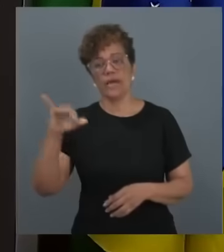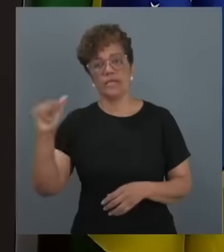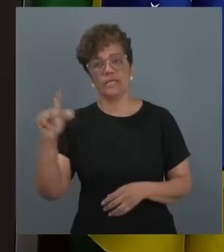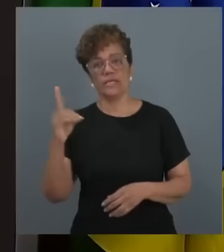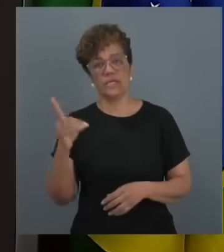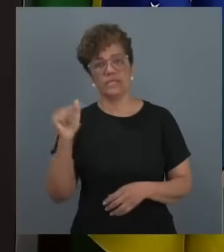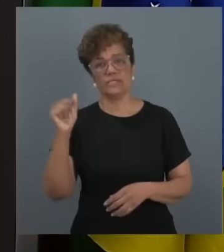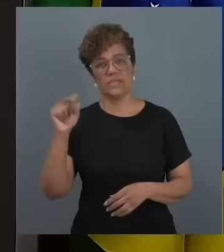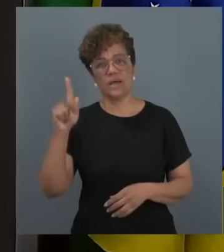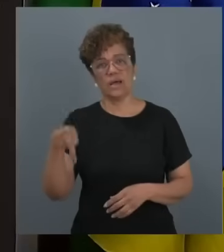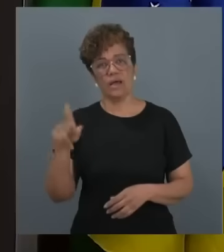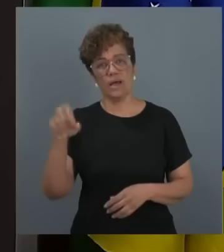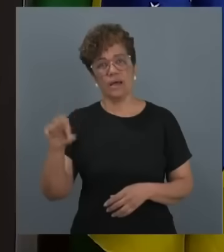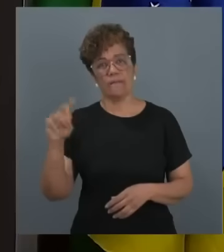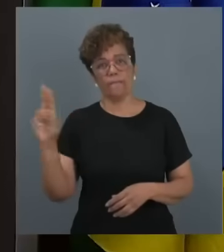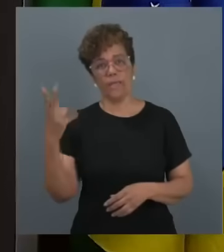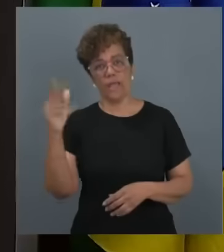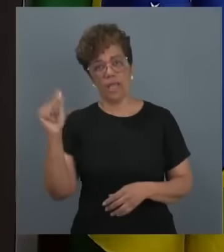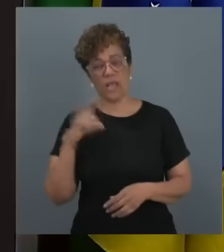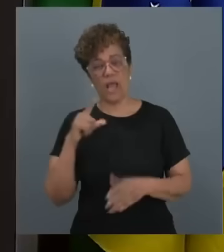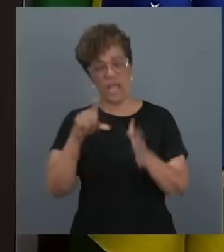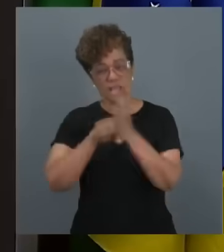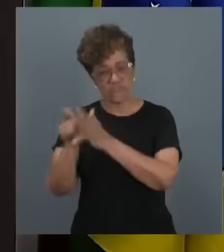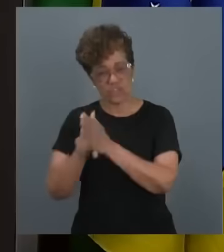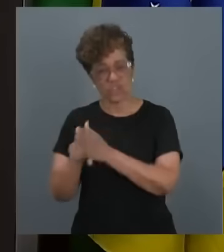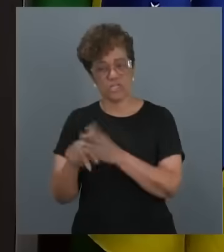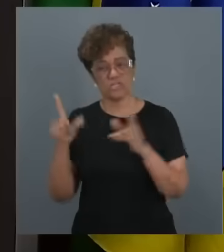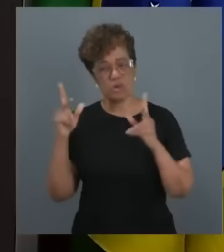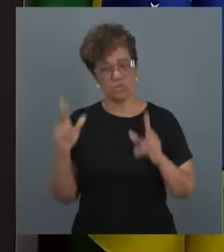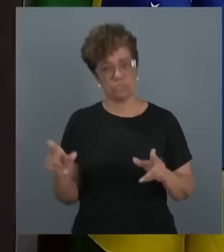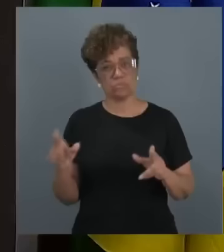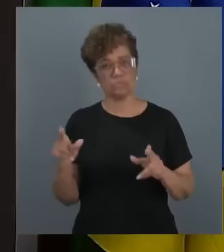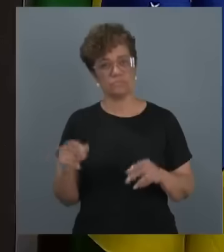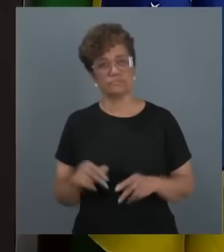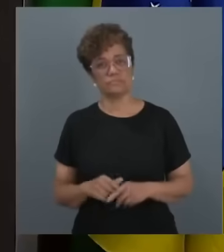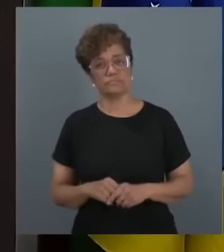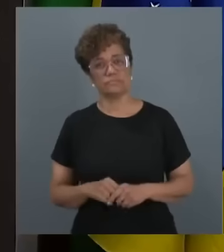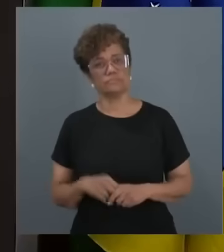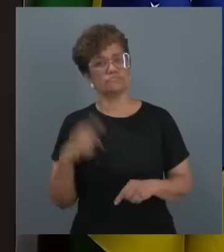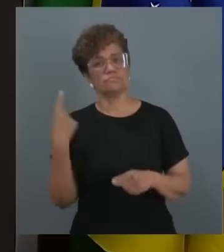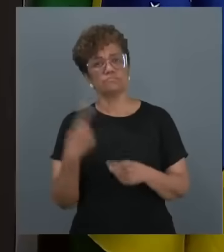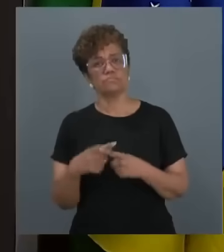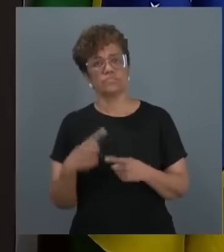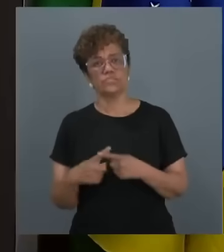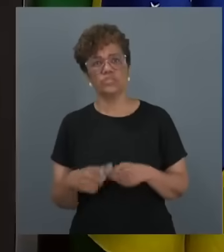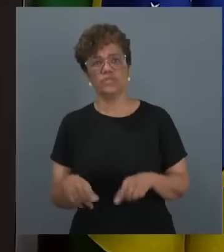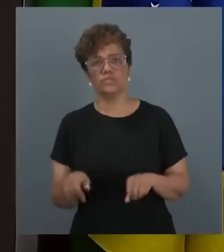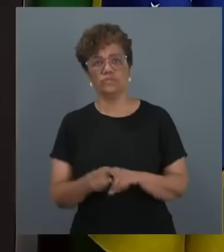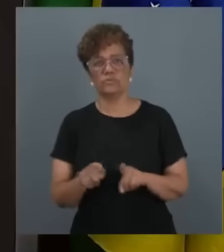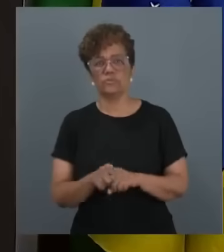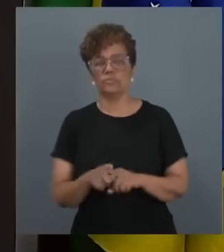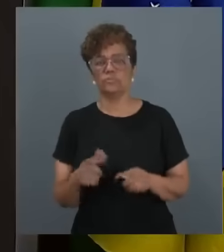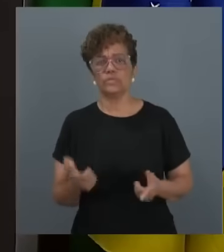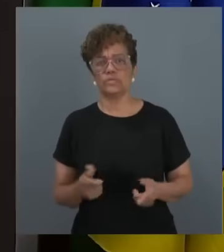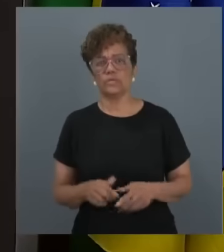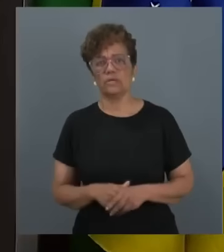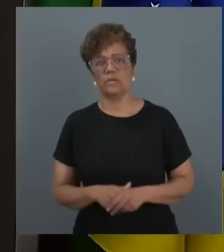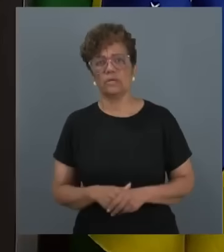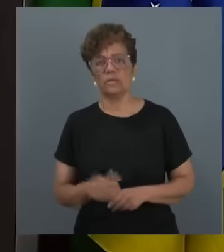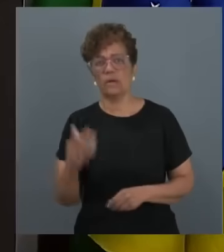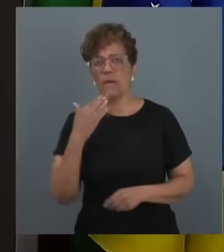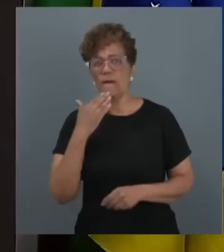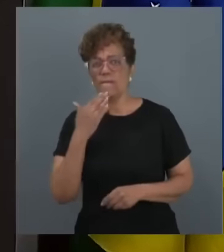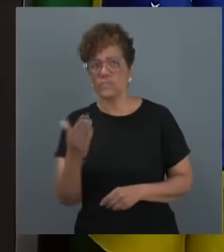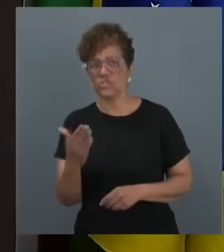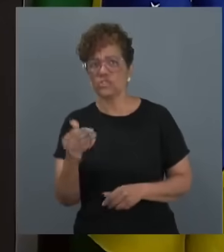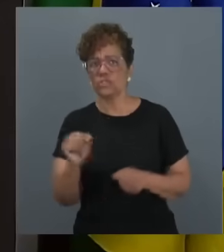parte do documentário Investigação Paralela. Por que isso? O pedido foi feito